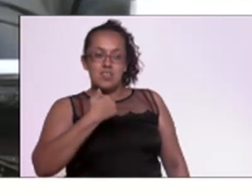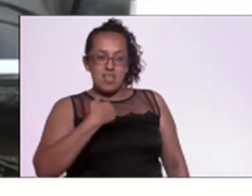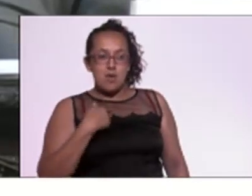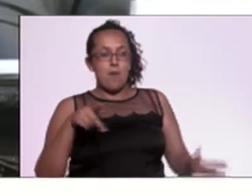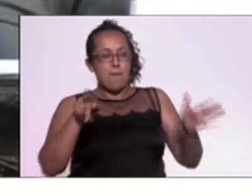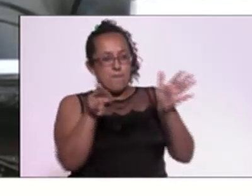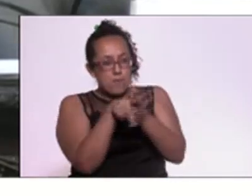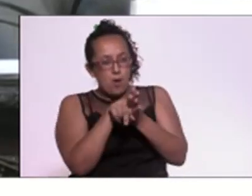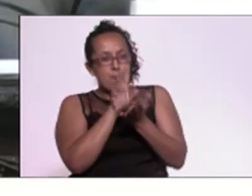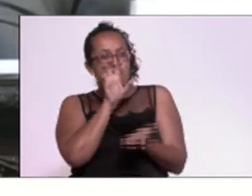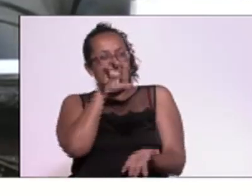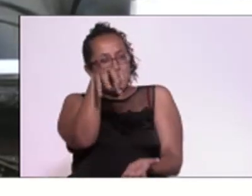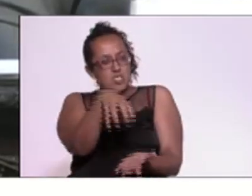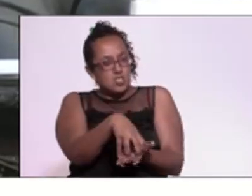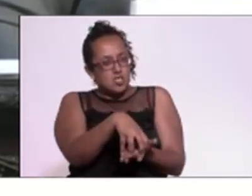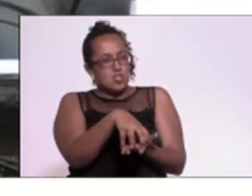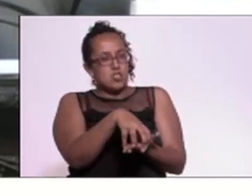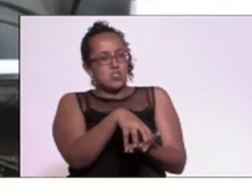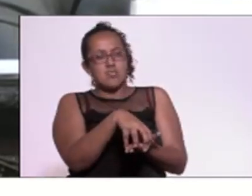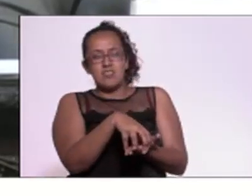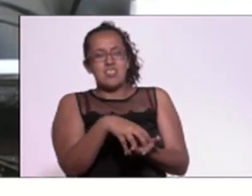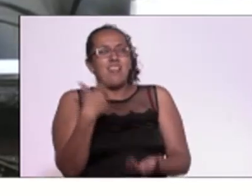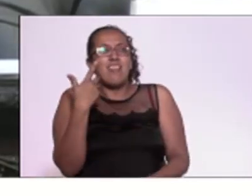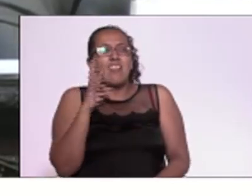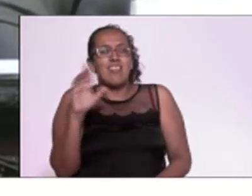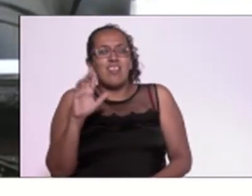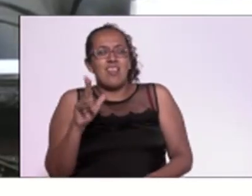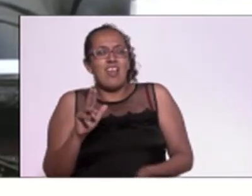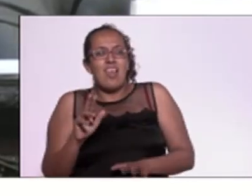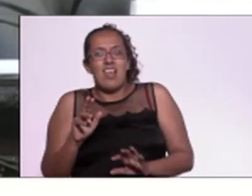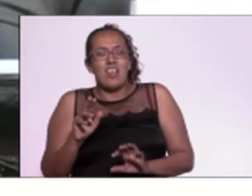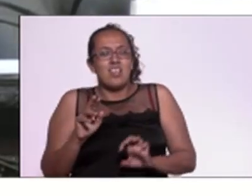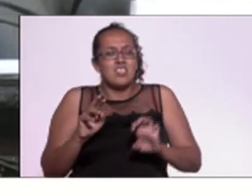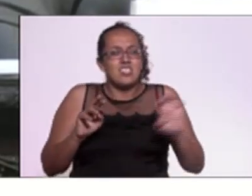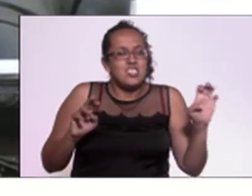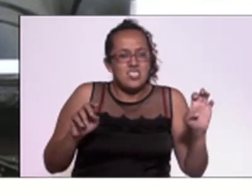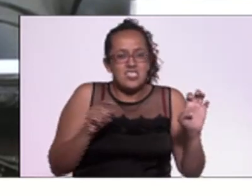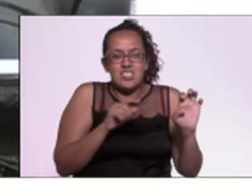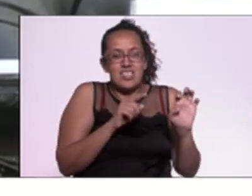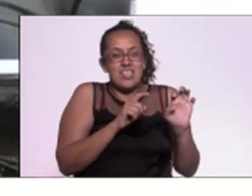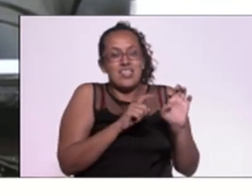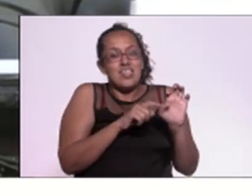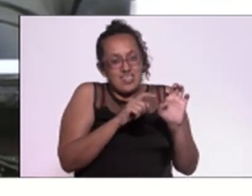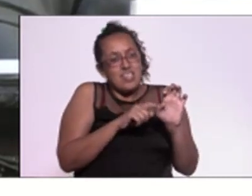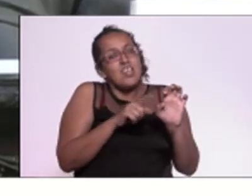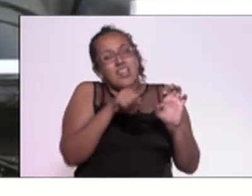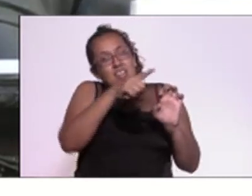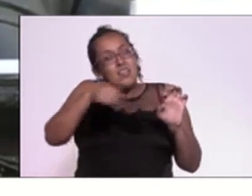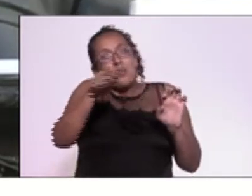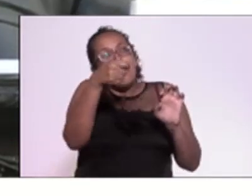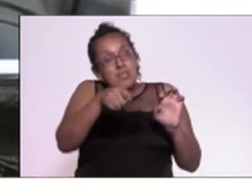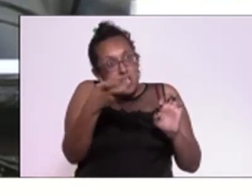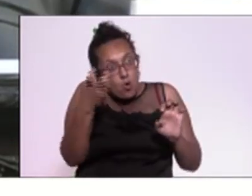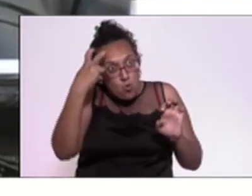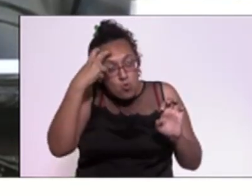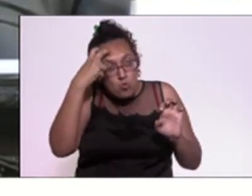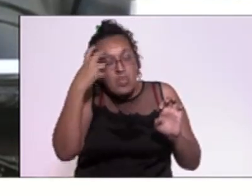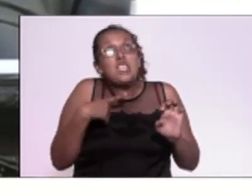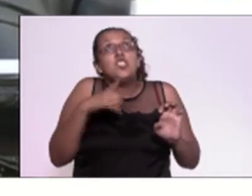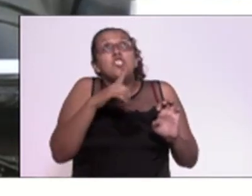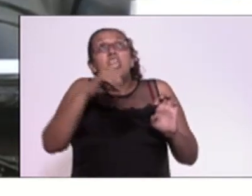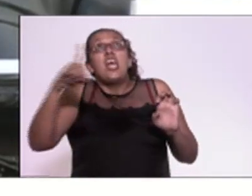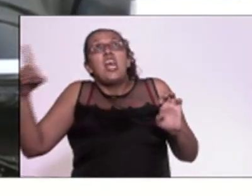querendo fazer coisa boa e querendo fazer coisa séria e que tem que somar. Então eu acho que isso foi um grande aprendizado na nossa